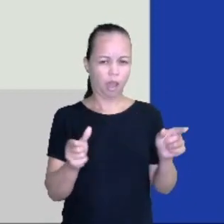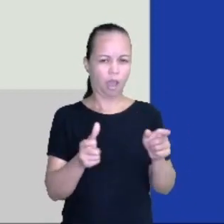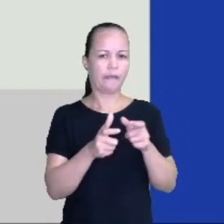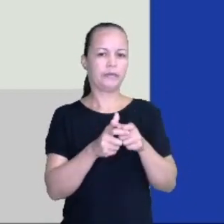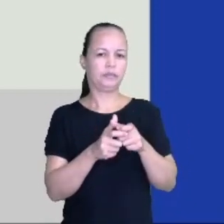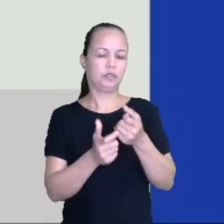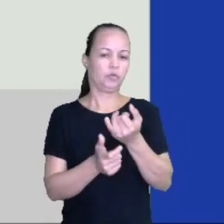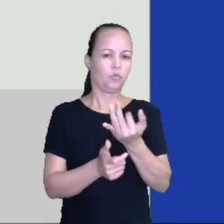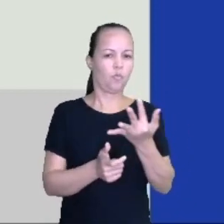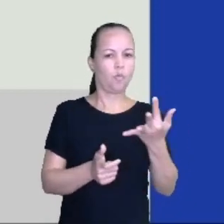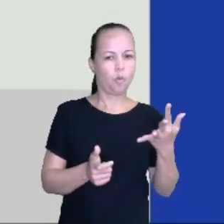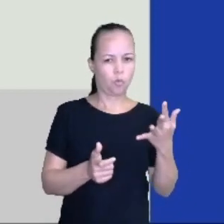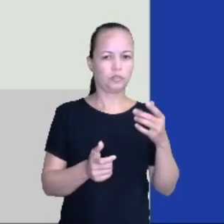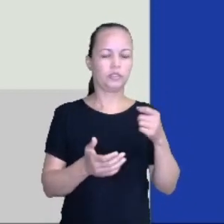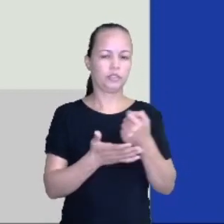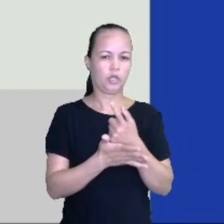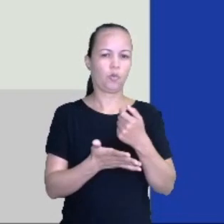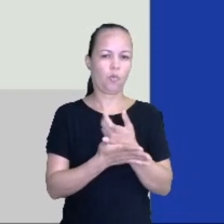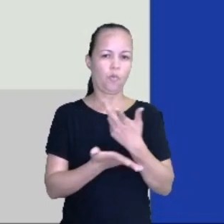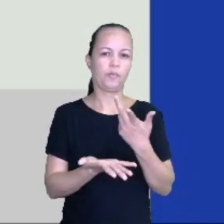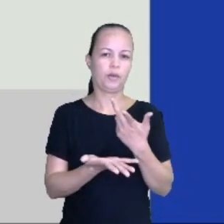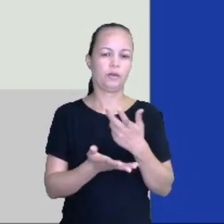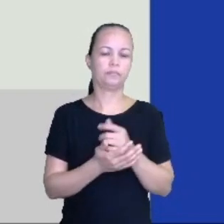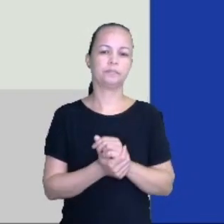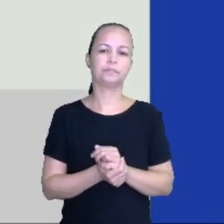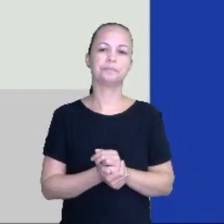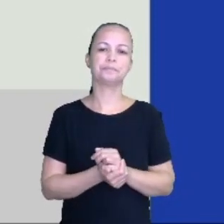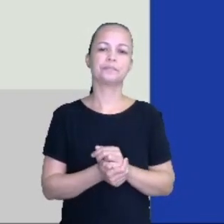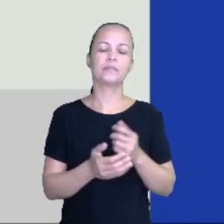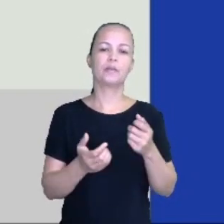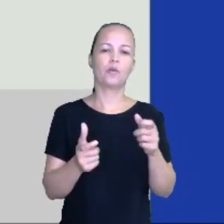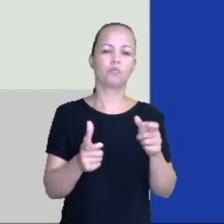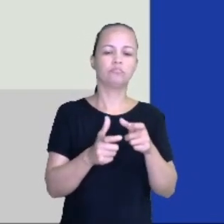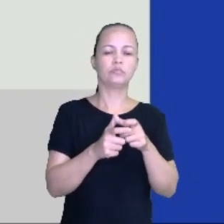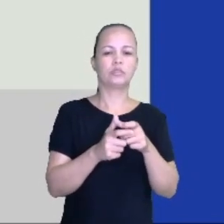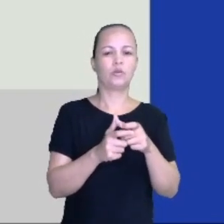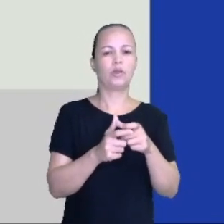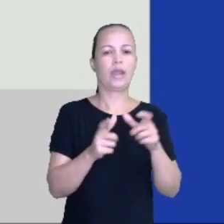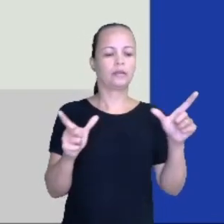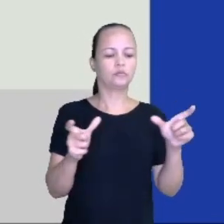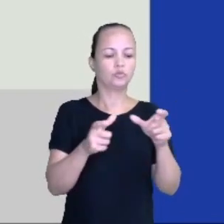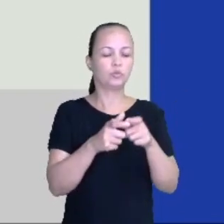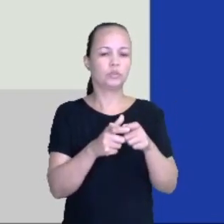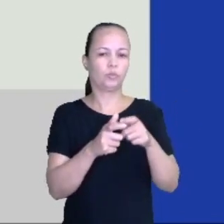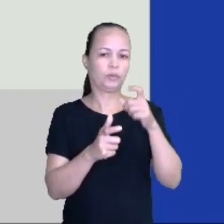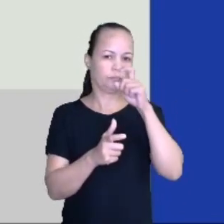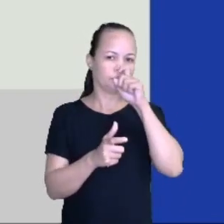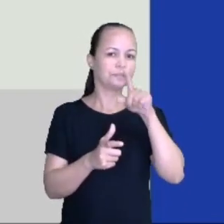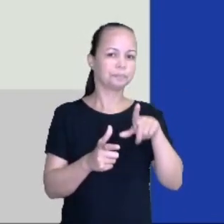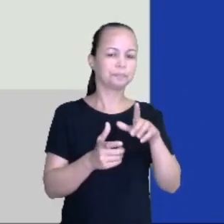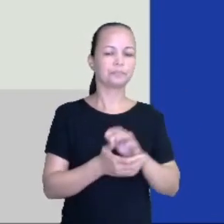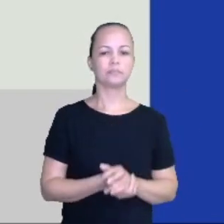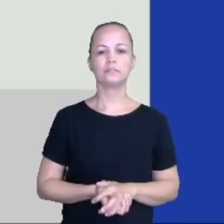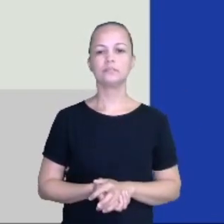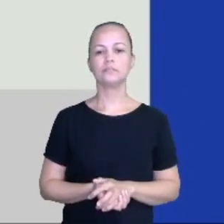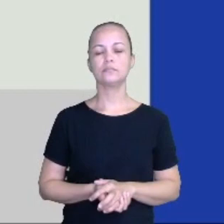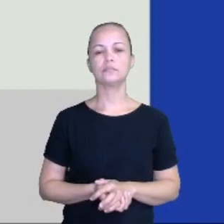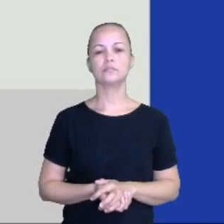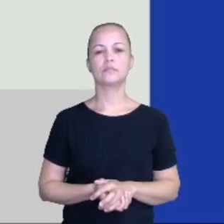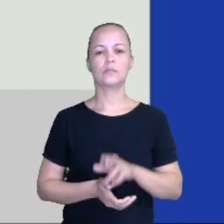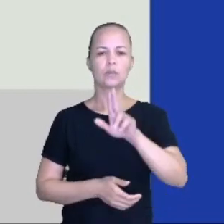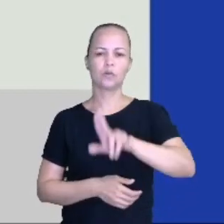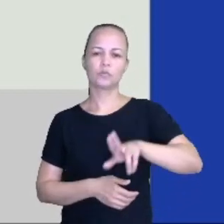reduzir a quantidade de coisas que se compram para reduzir a quantidade de lixo. Reutilizar, por